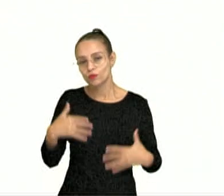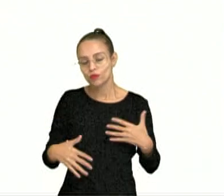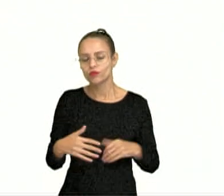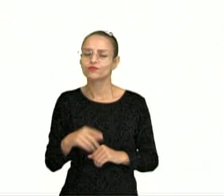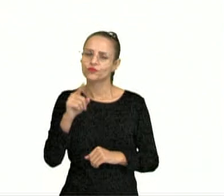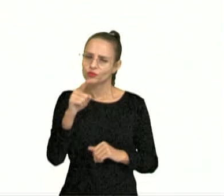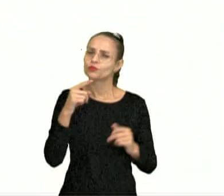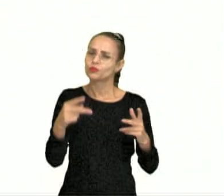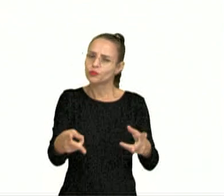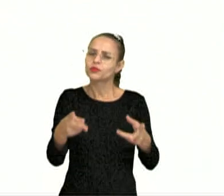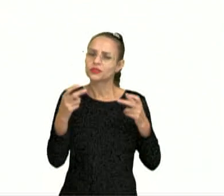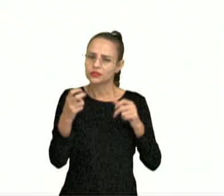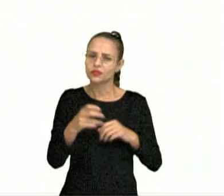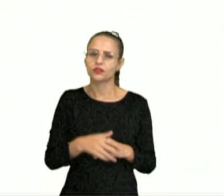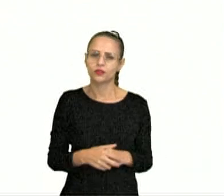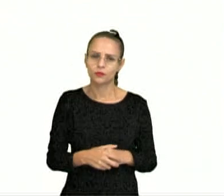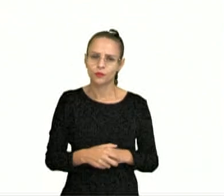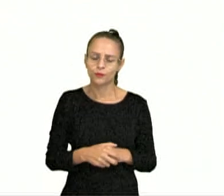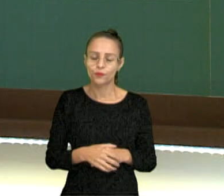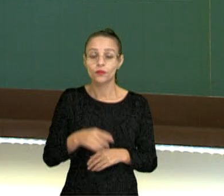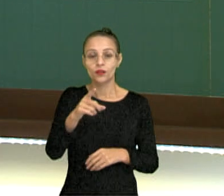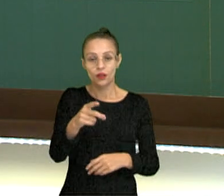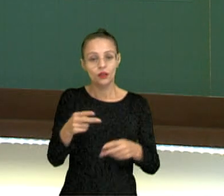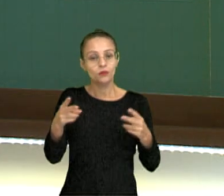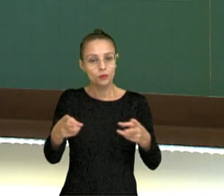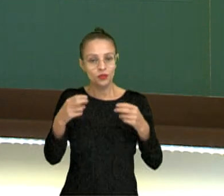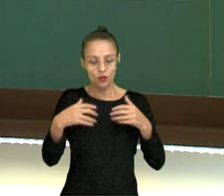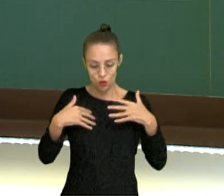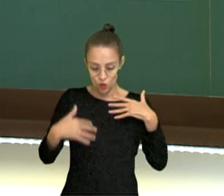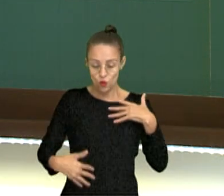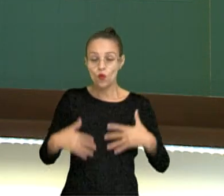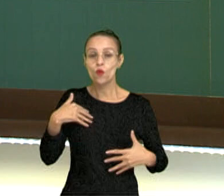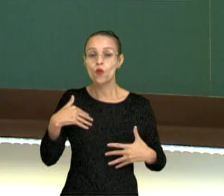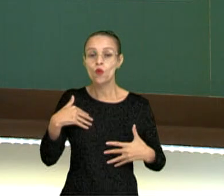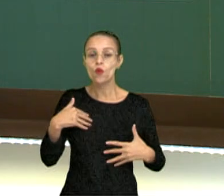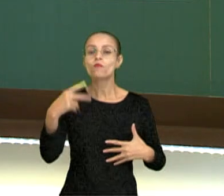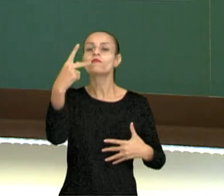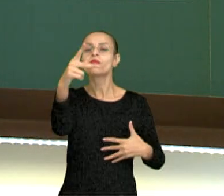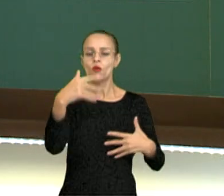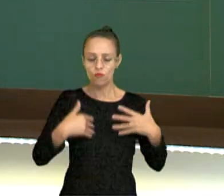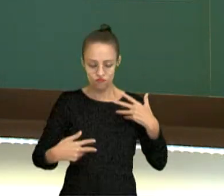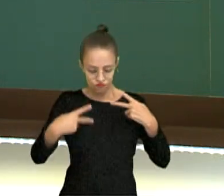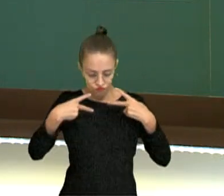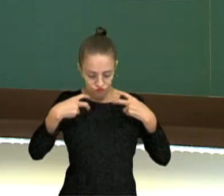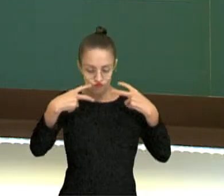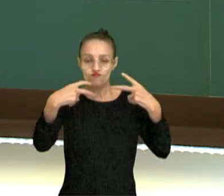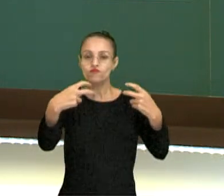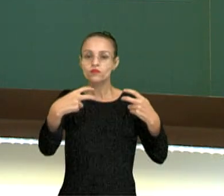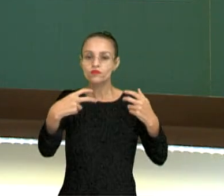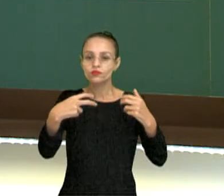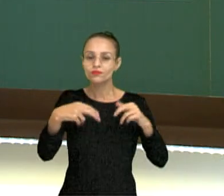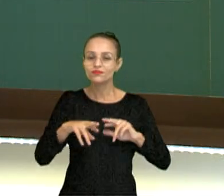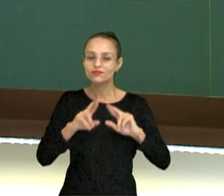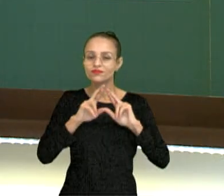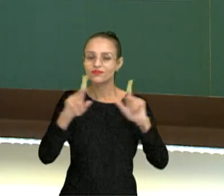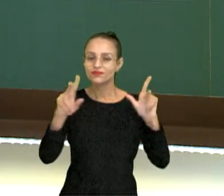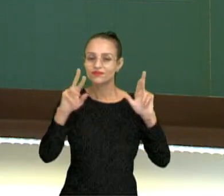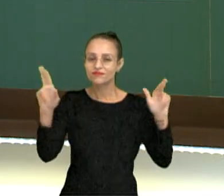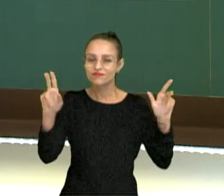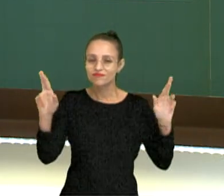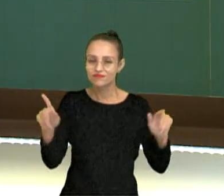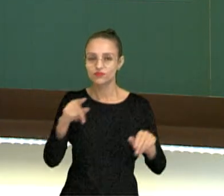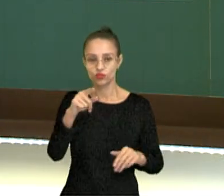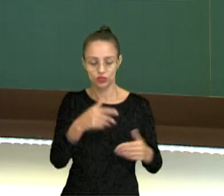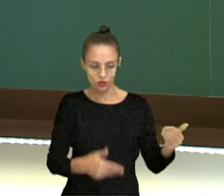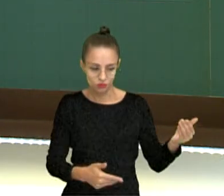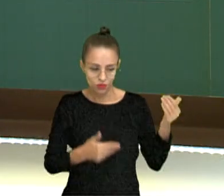vocês percebam isso. Percebam as transformações no seu corpo, de você desde bebê,